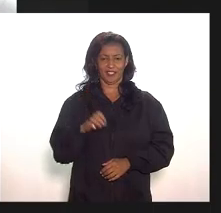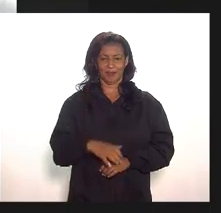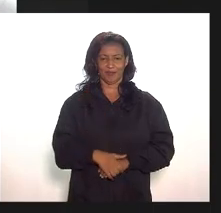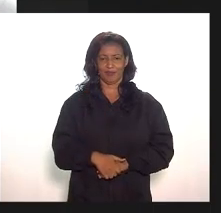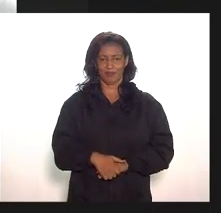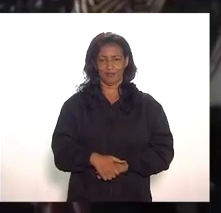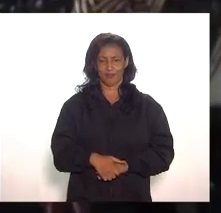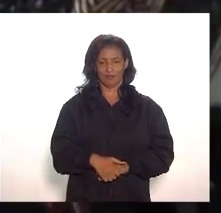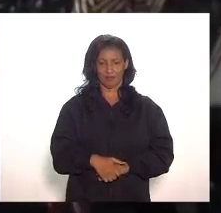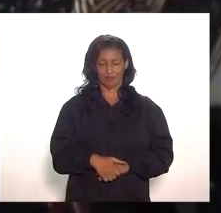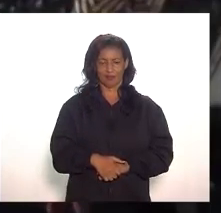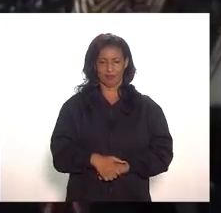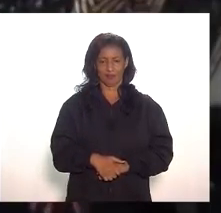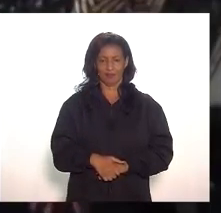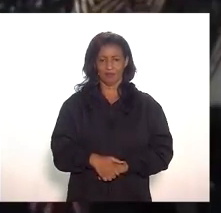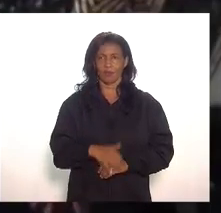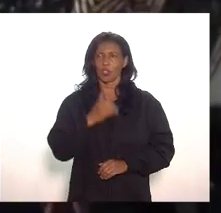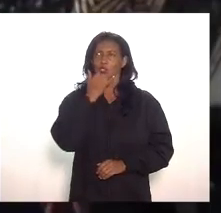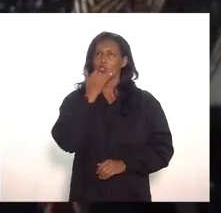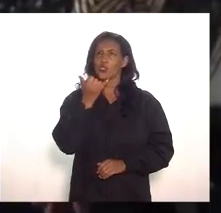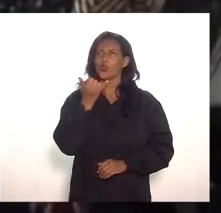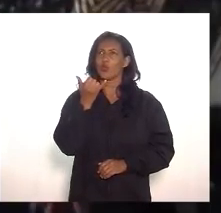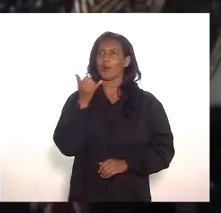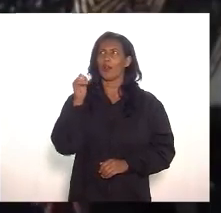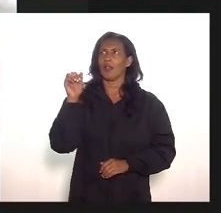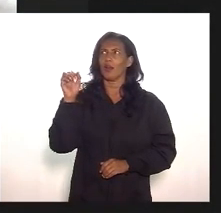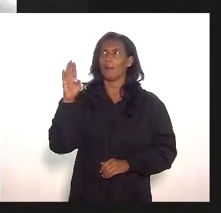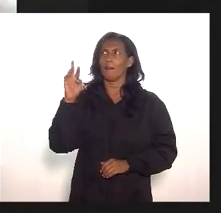Presidente, eu acho que o Brazão estava na minha frente na questão de ordem.